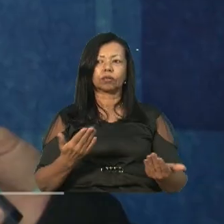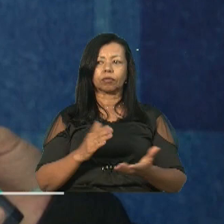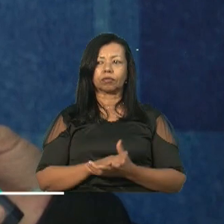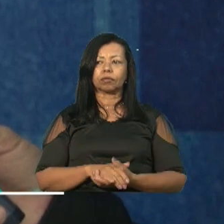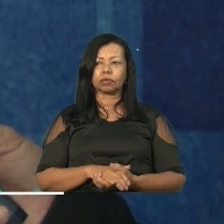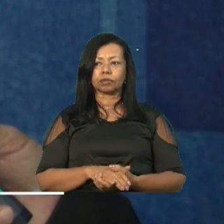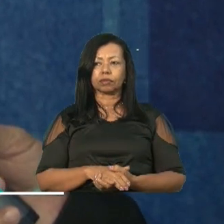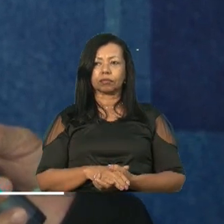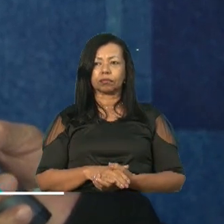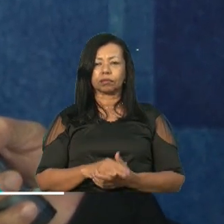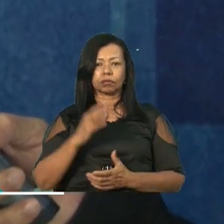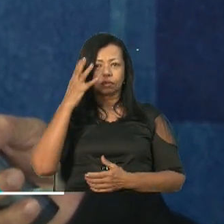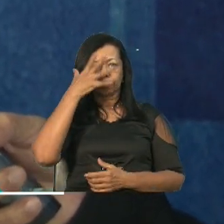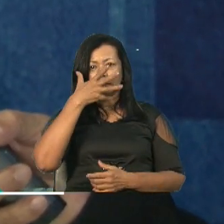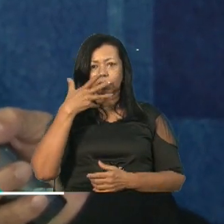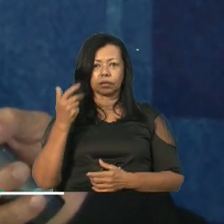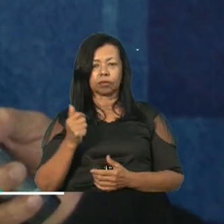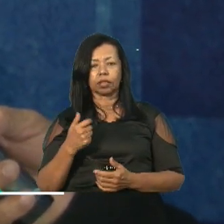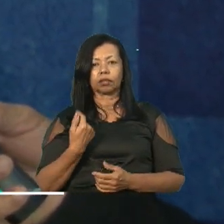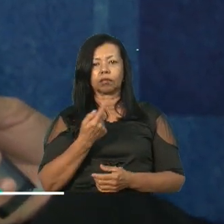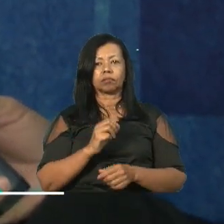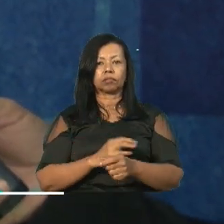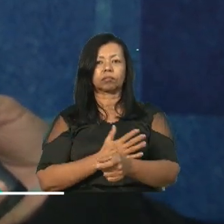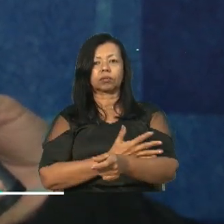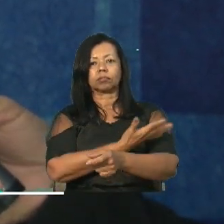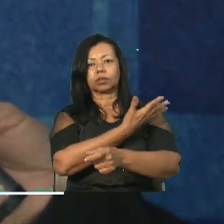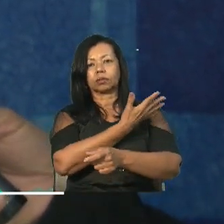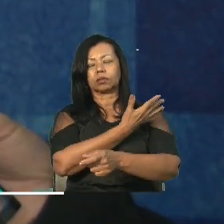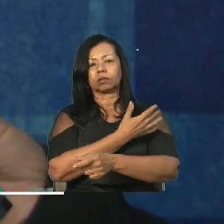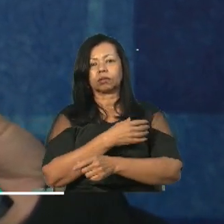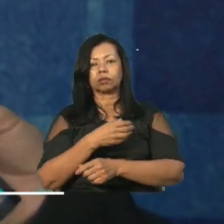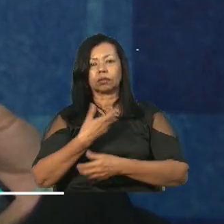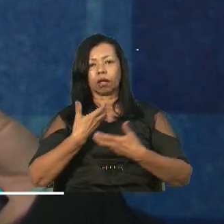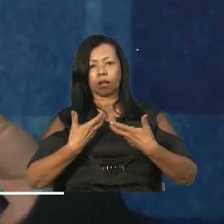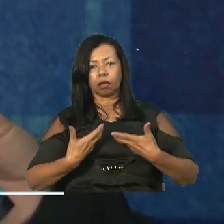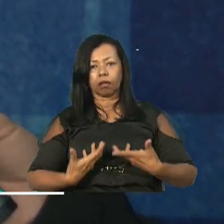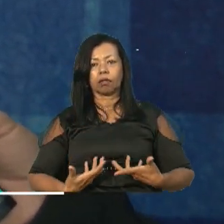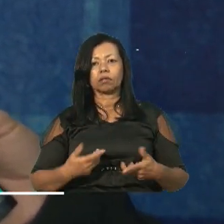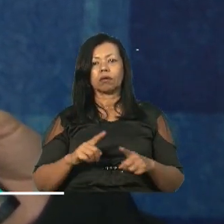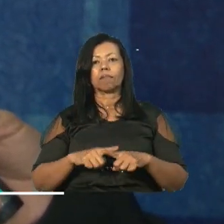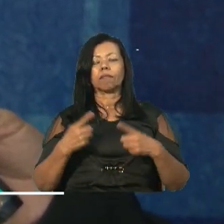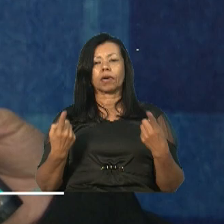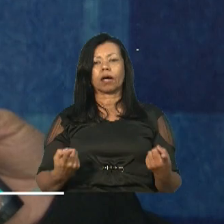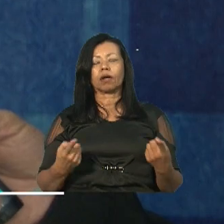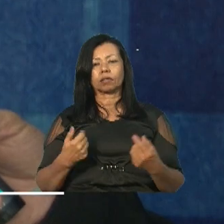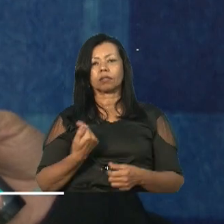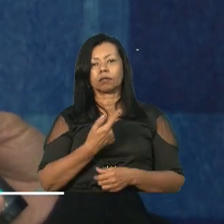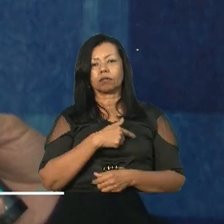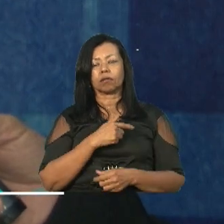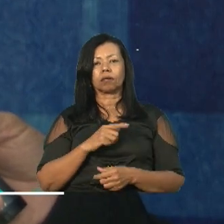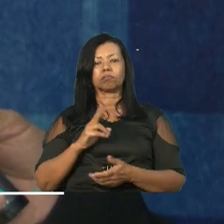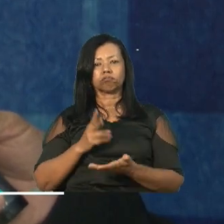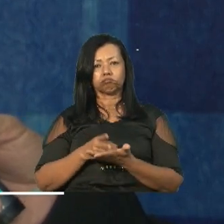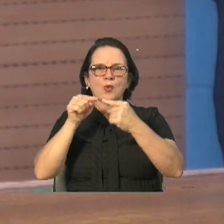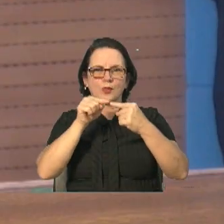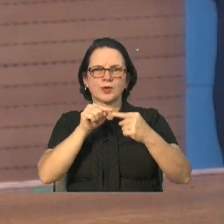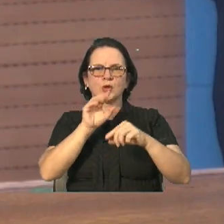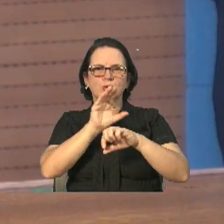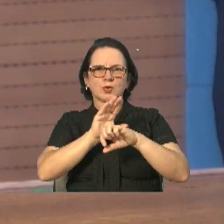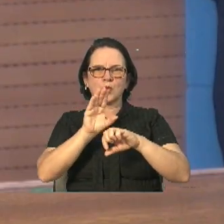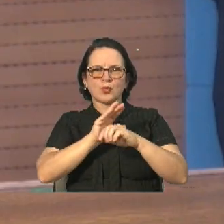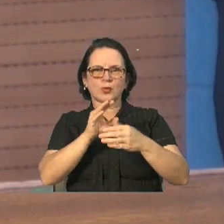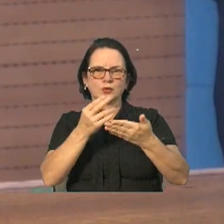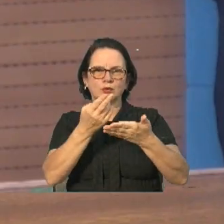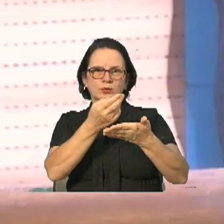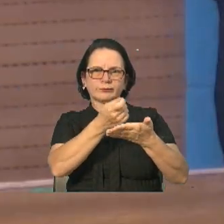emocionante. É lindo, né? A gente se emociona, cansa, mas a gente é resiliente, então a gente vai para